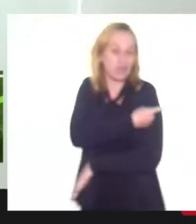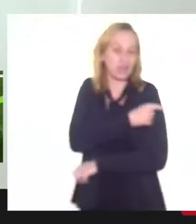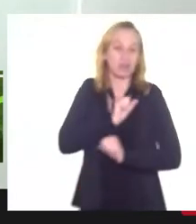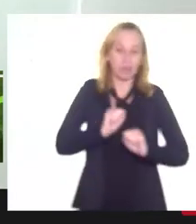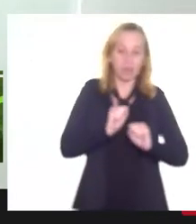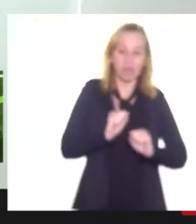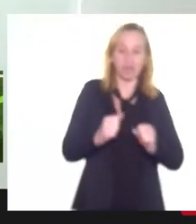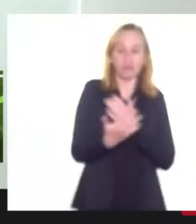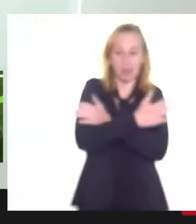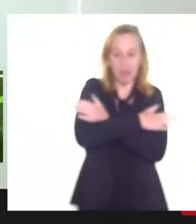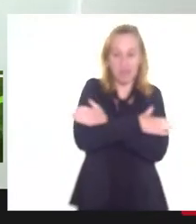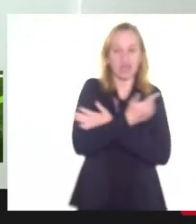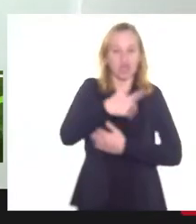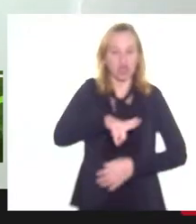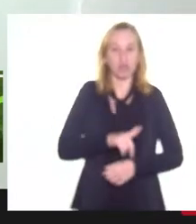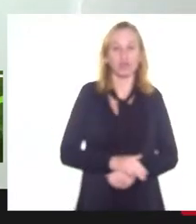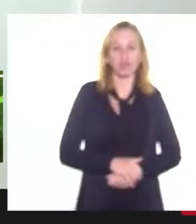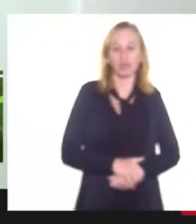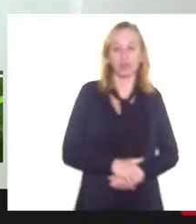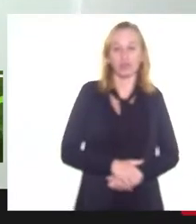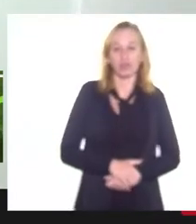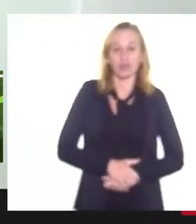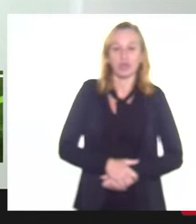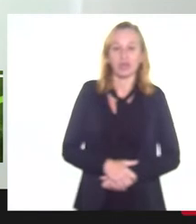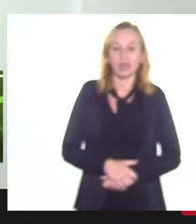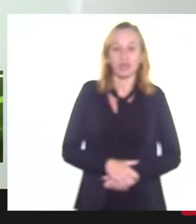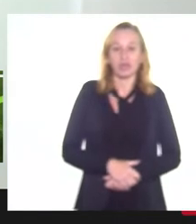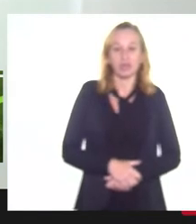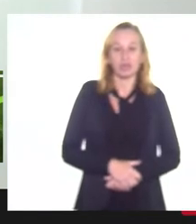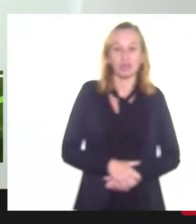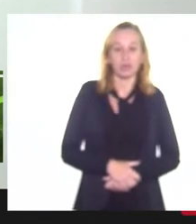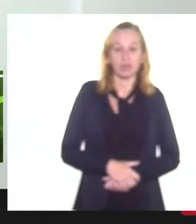de fato, nos abraçar novamente. E aí,